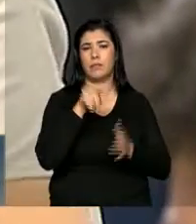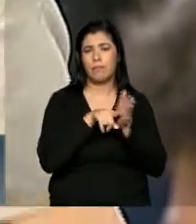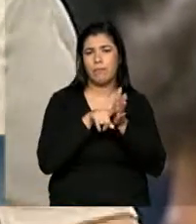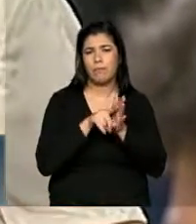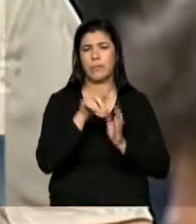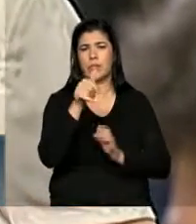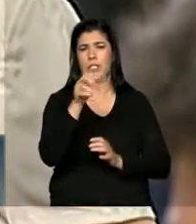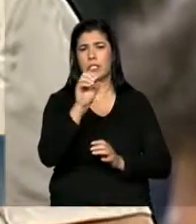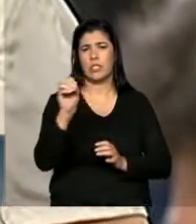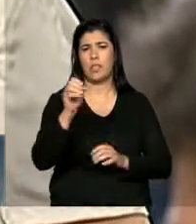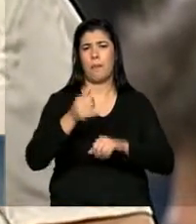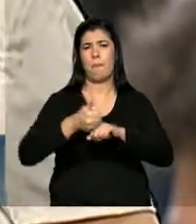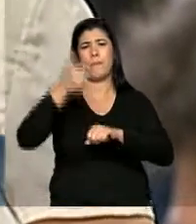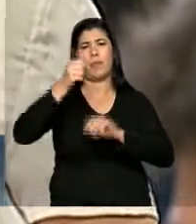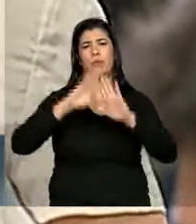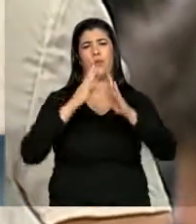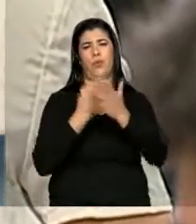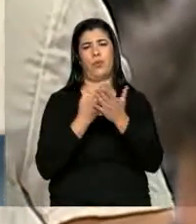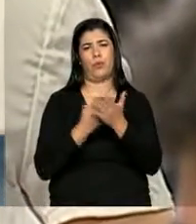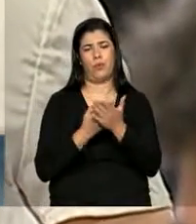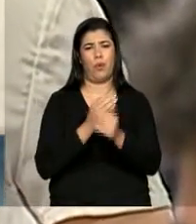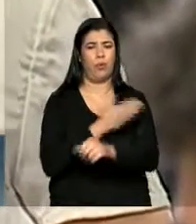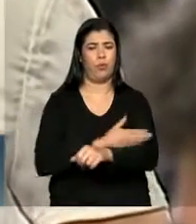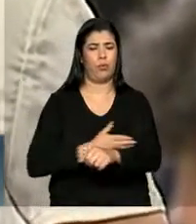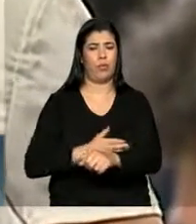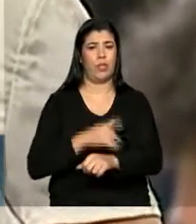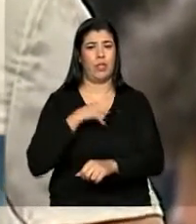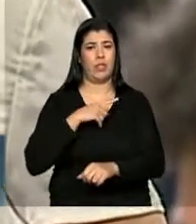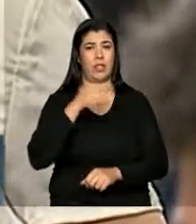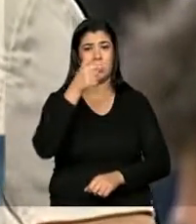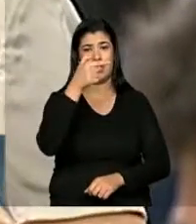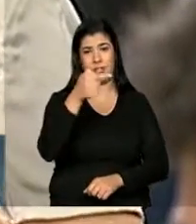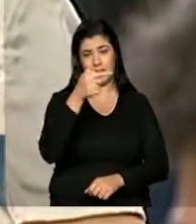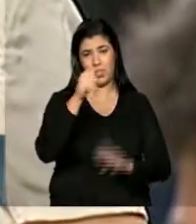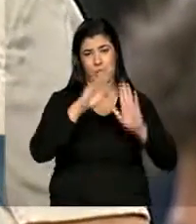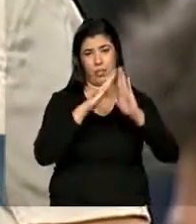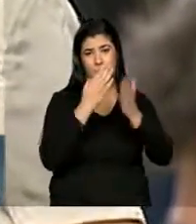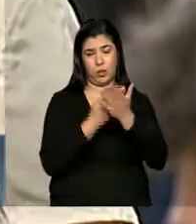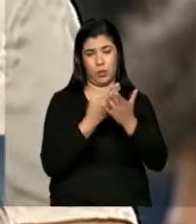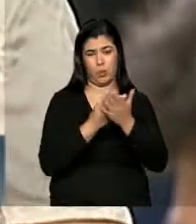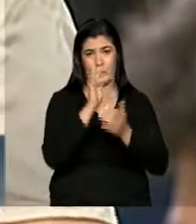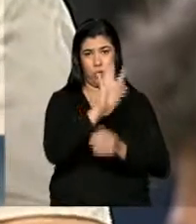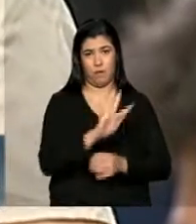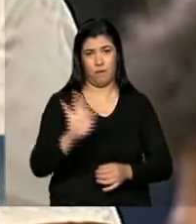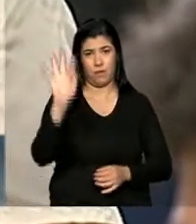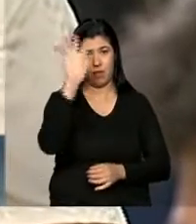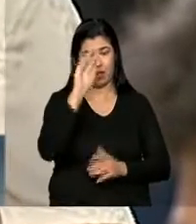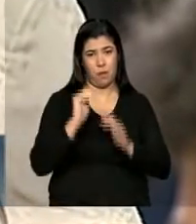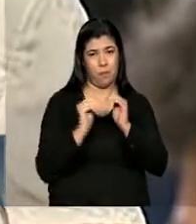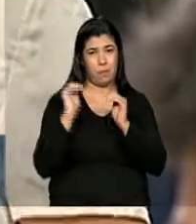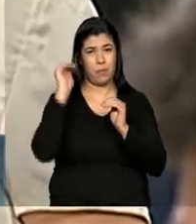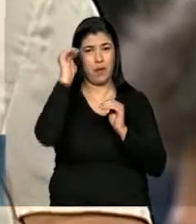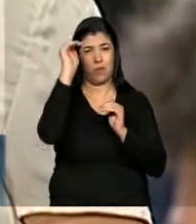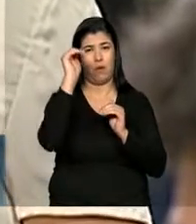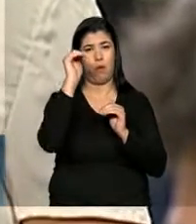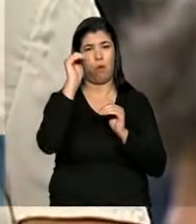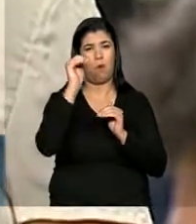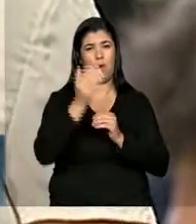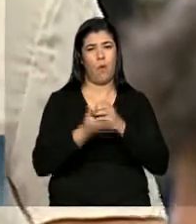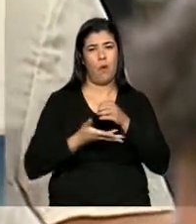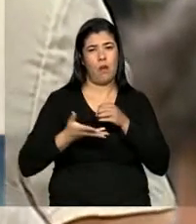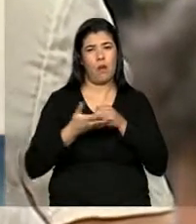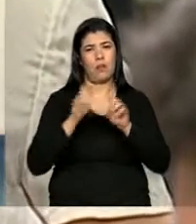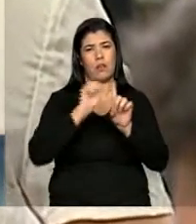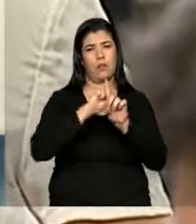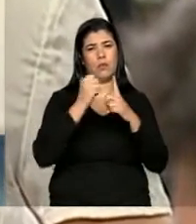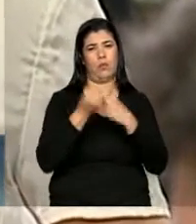ranking tradicional, você vê que tem 7 federais entre elas, todas de nível muito alto e alto socioeconômico. Mas aí, quando você vai para